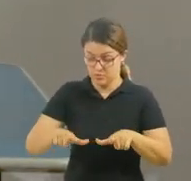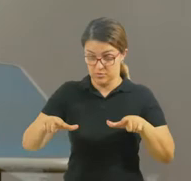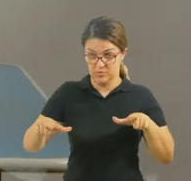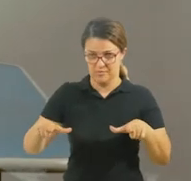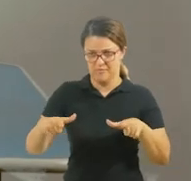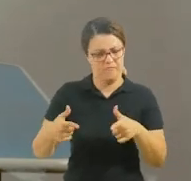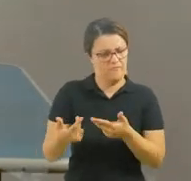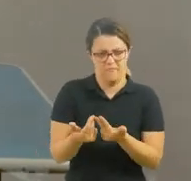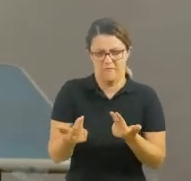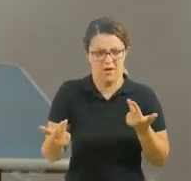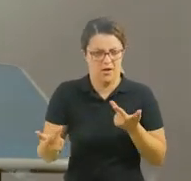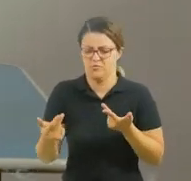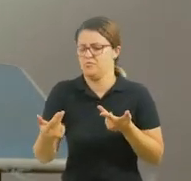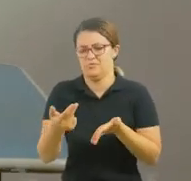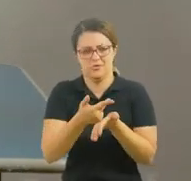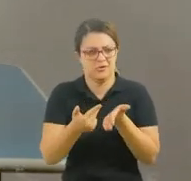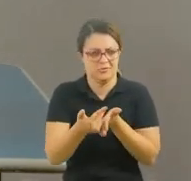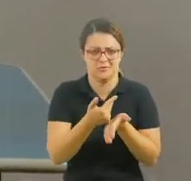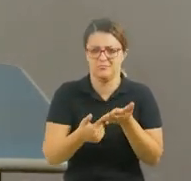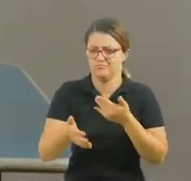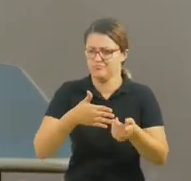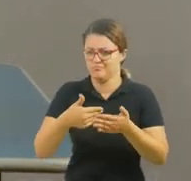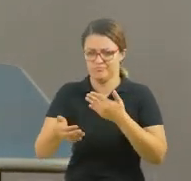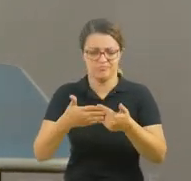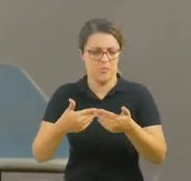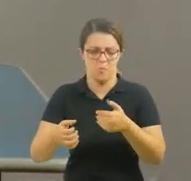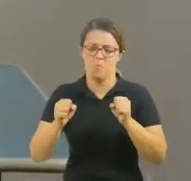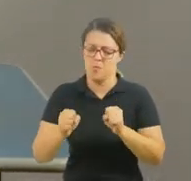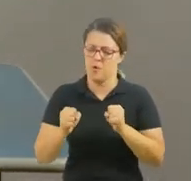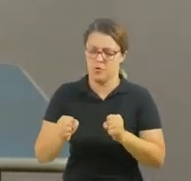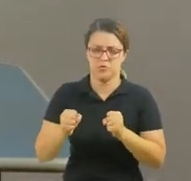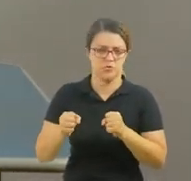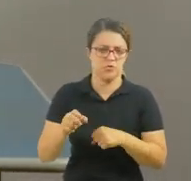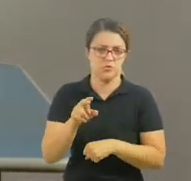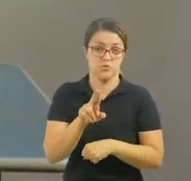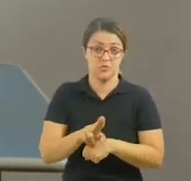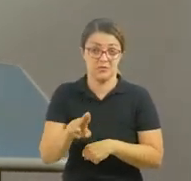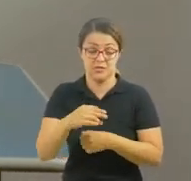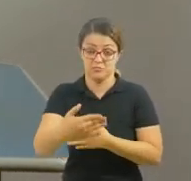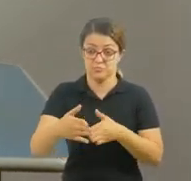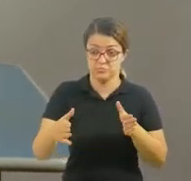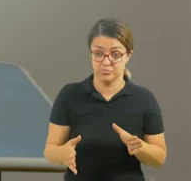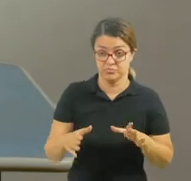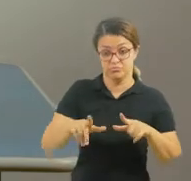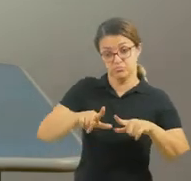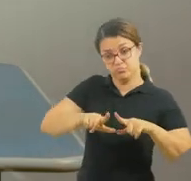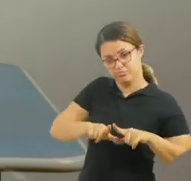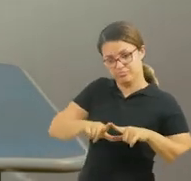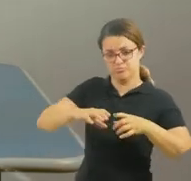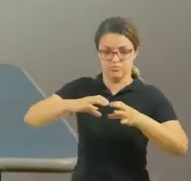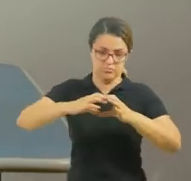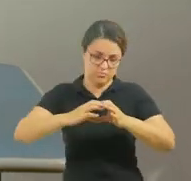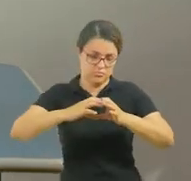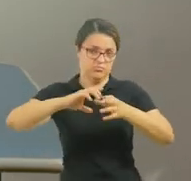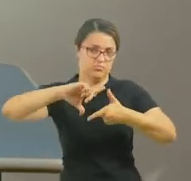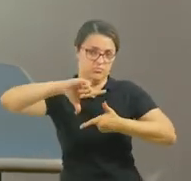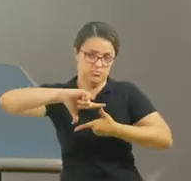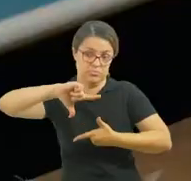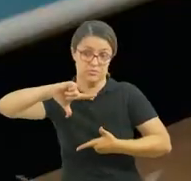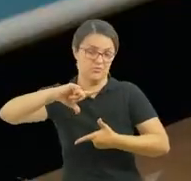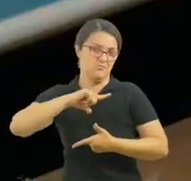duas placas de papelão, uma você faz formas, outra desenho. Aqui eu misturei porque eu só tinha uma placa para mostrar para vocês. Então vocês vão